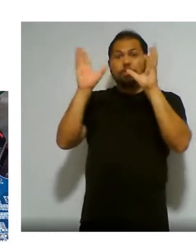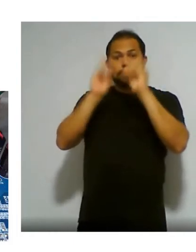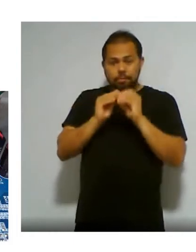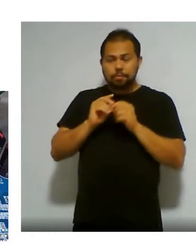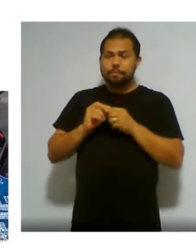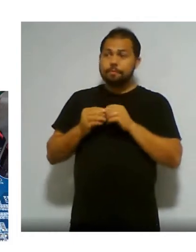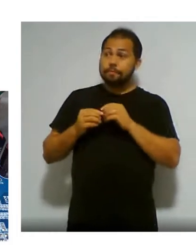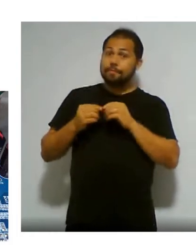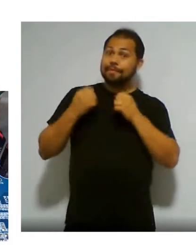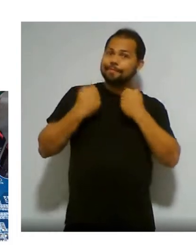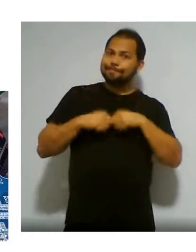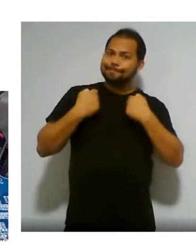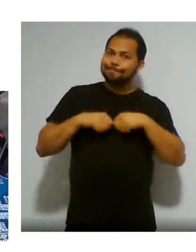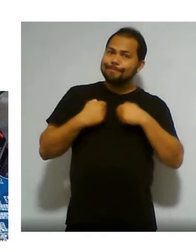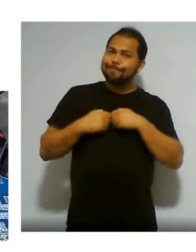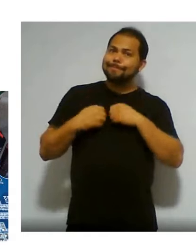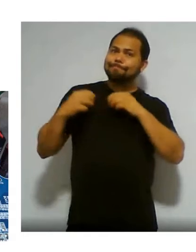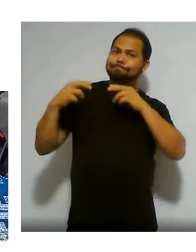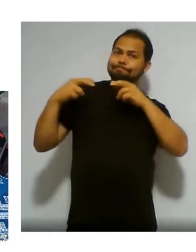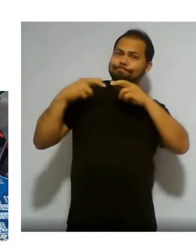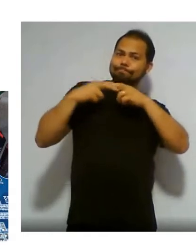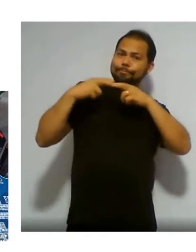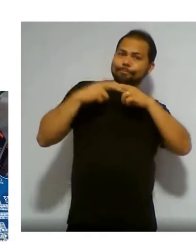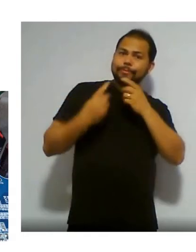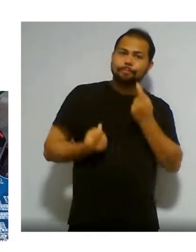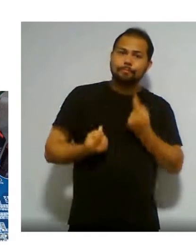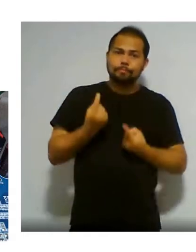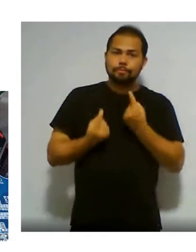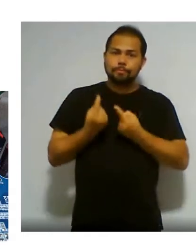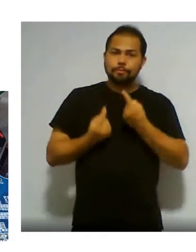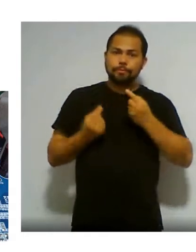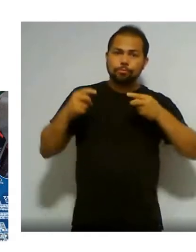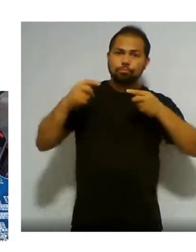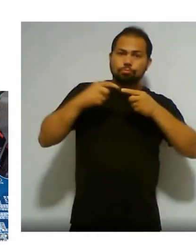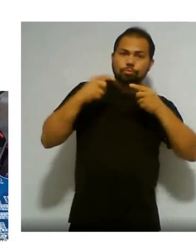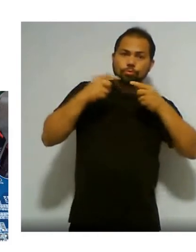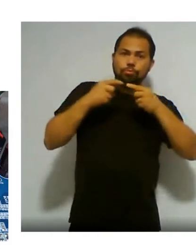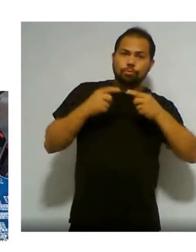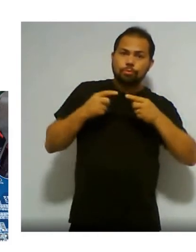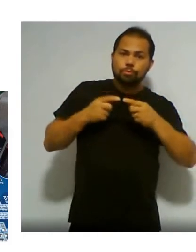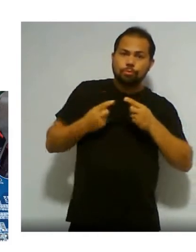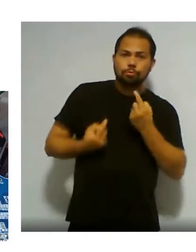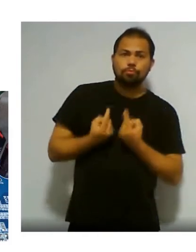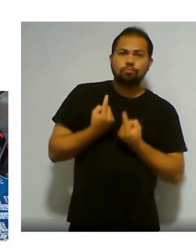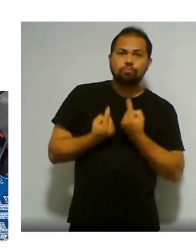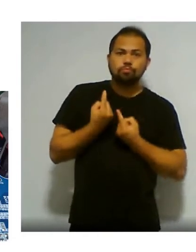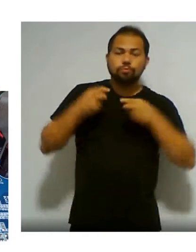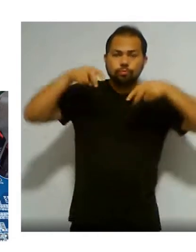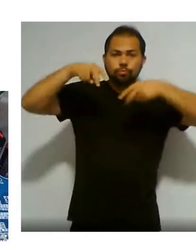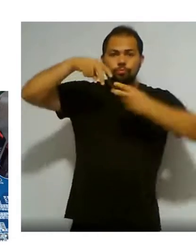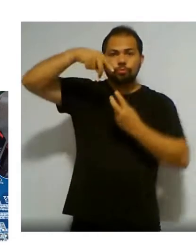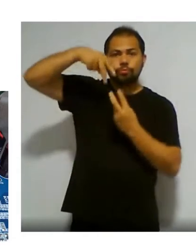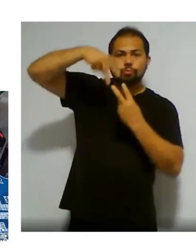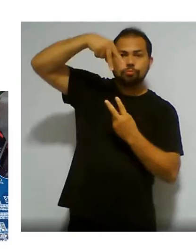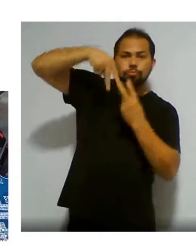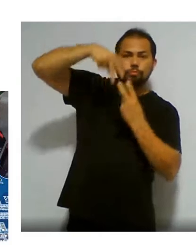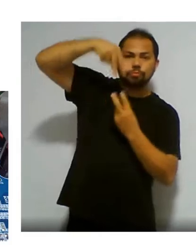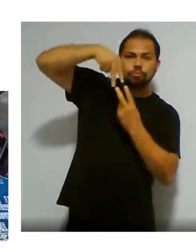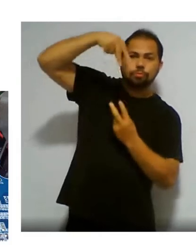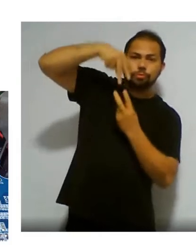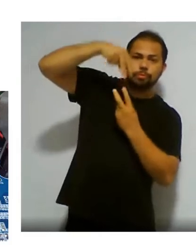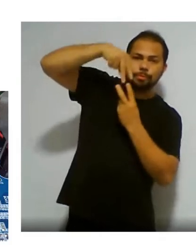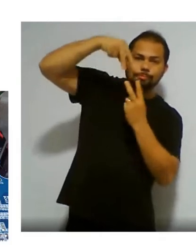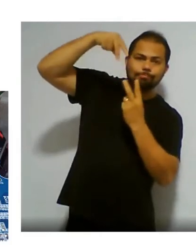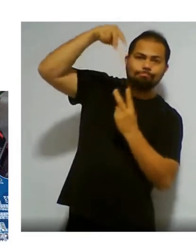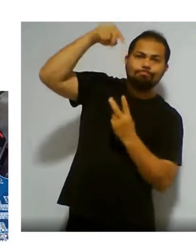pinos que vêm do painel frontal do seu gabinete num local específico, aqui como nessa imagem da direita aqui. Você vai encaixar eles